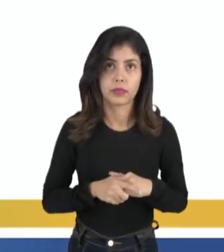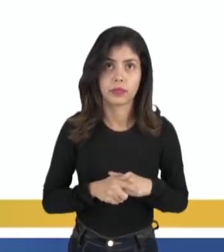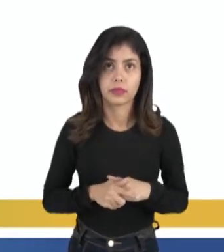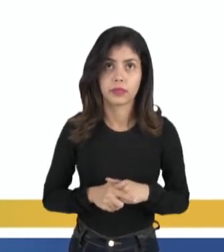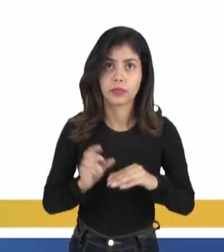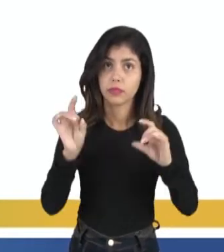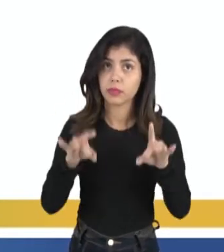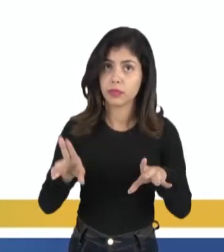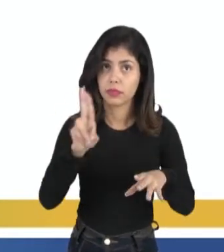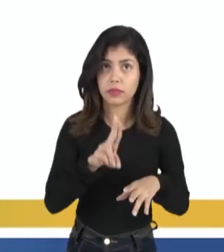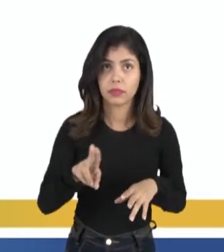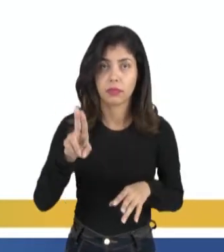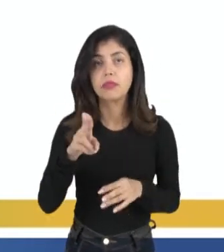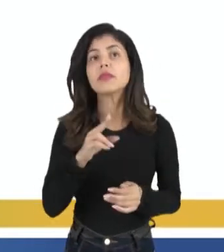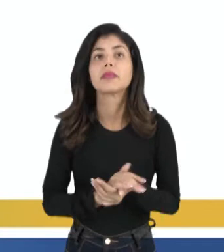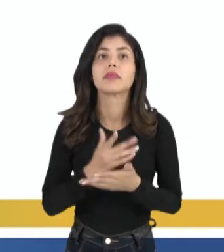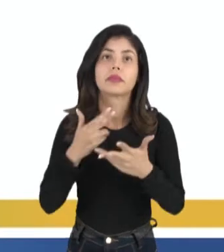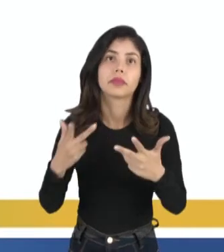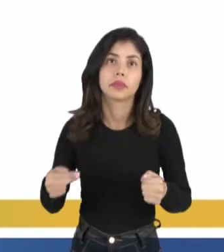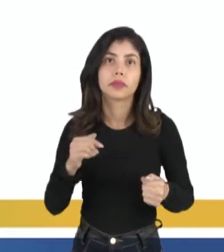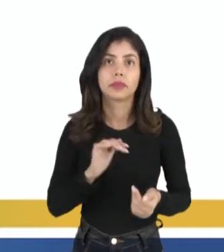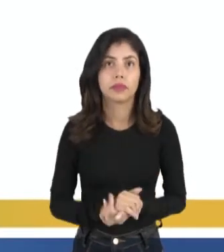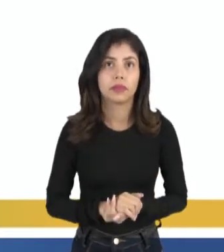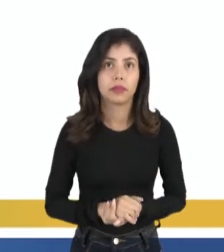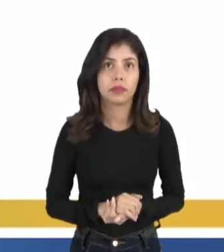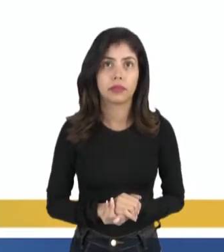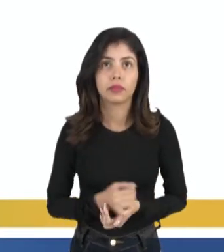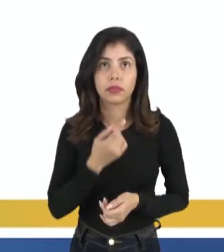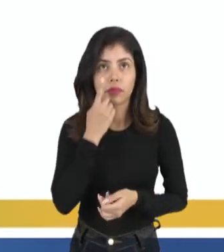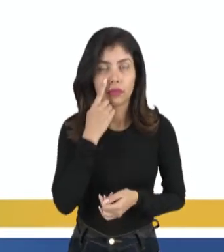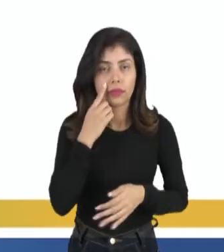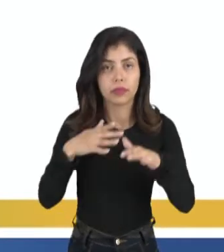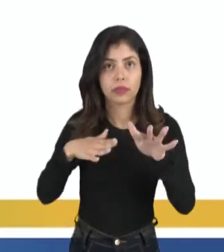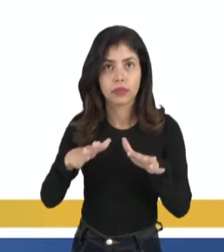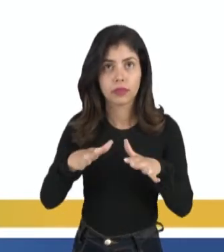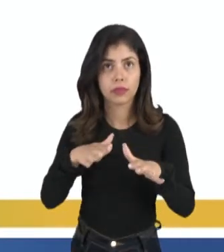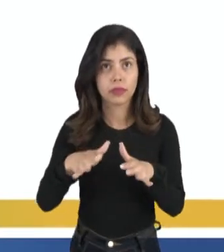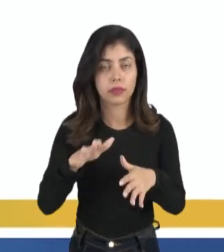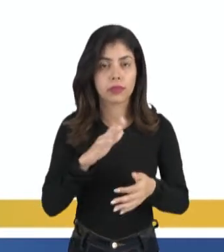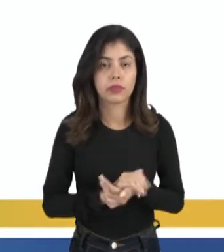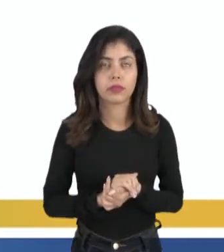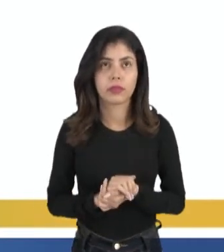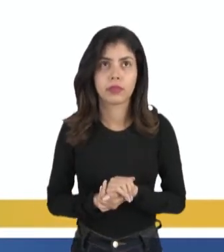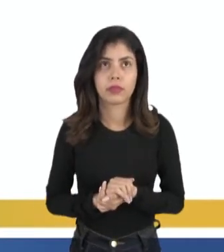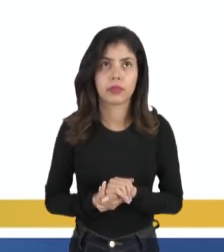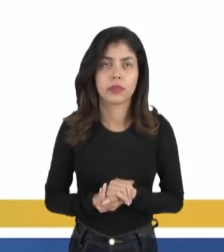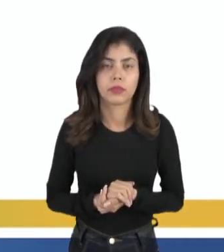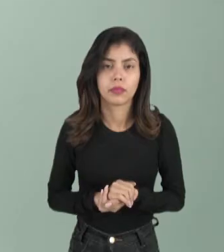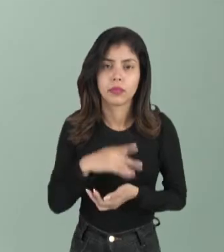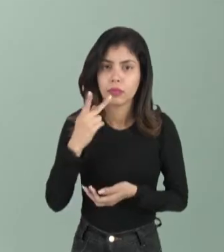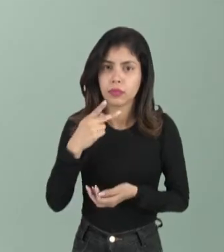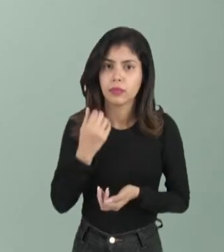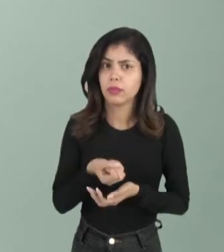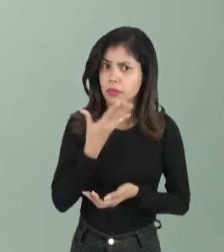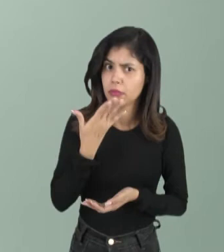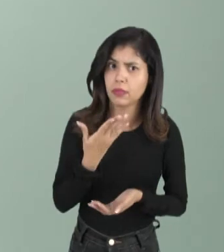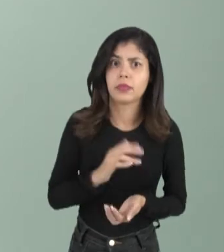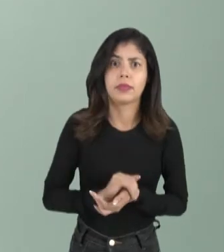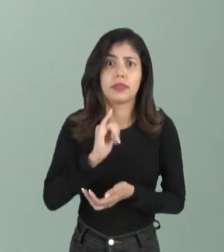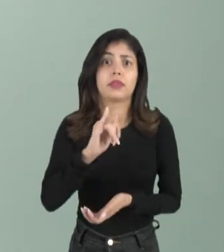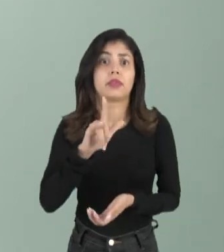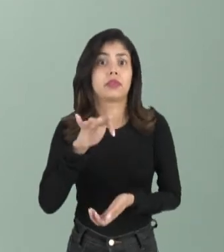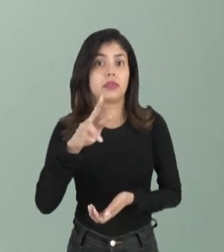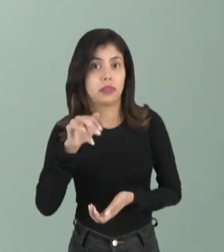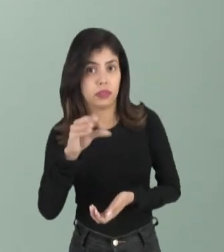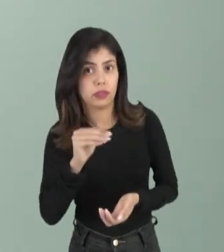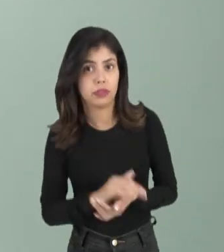da utilização desse objeto Então veja que é o movimento como a gente falou bem e